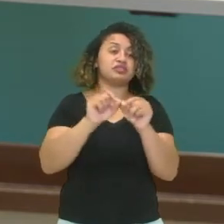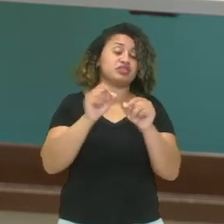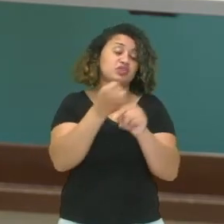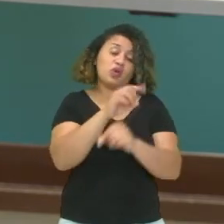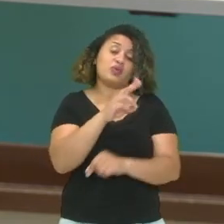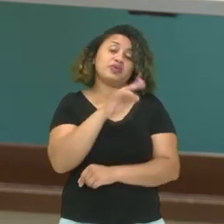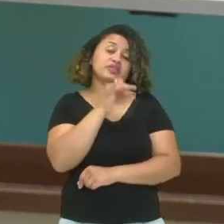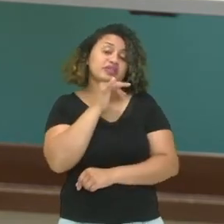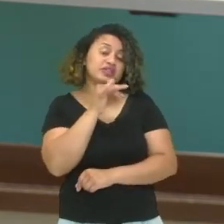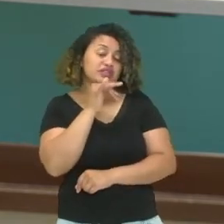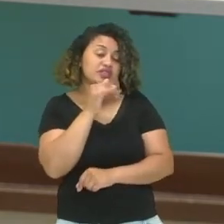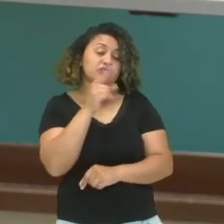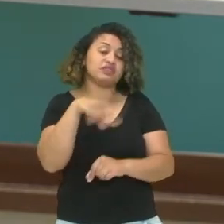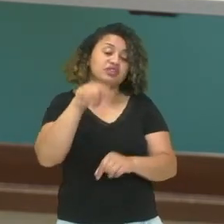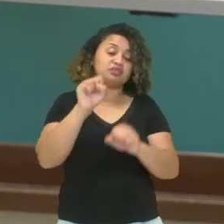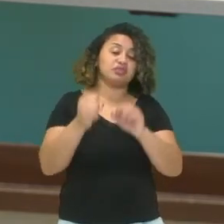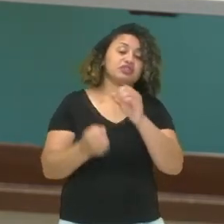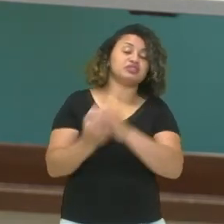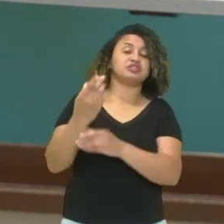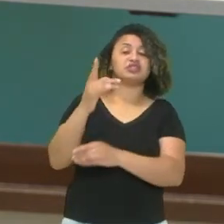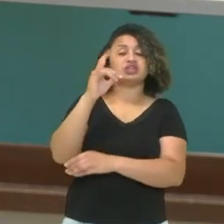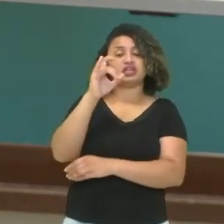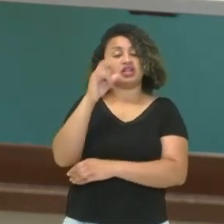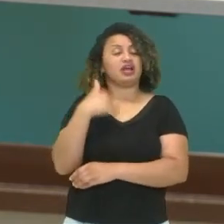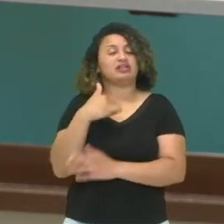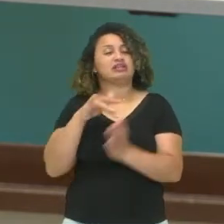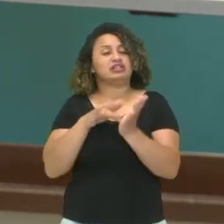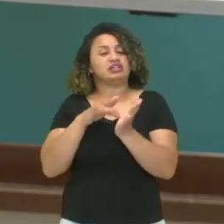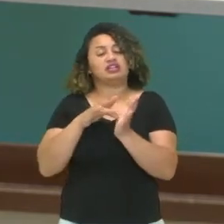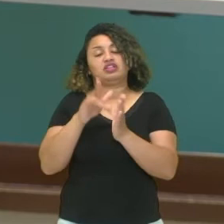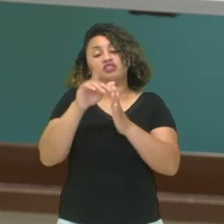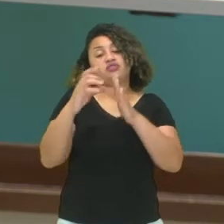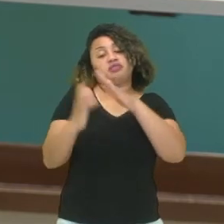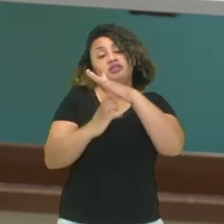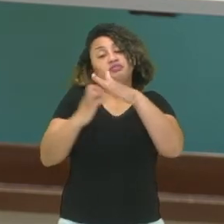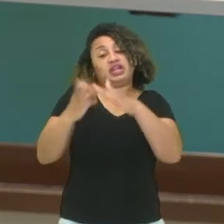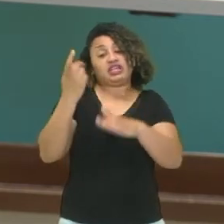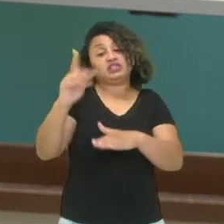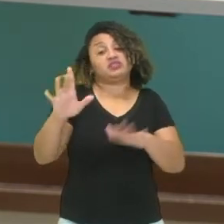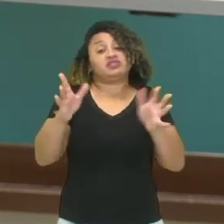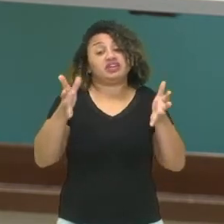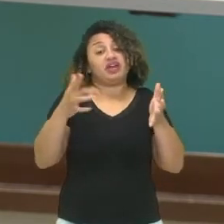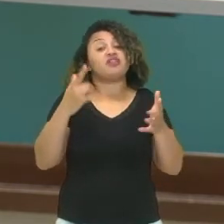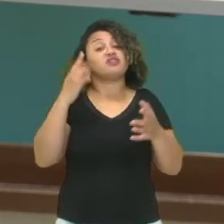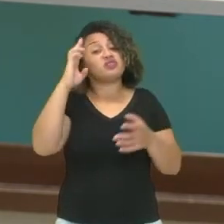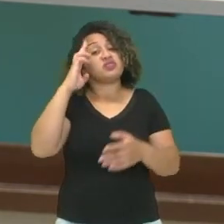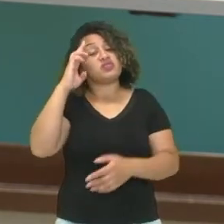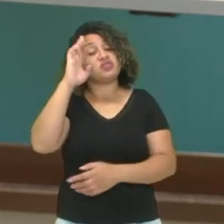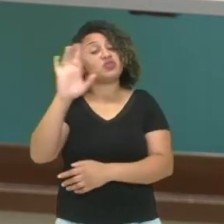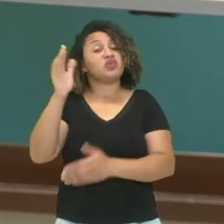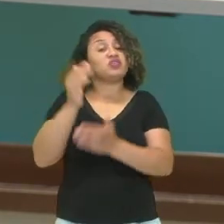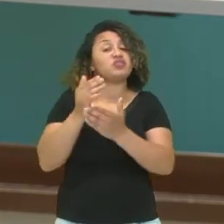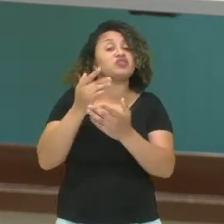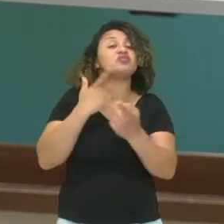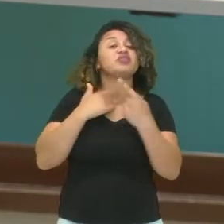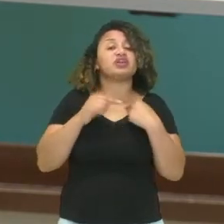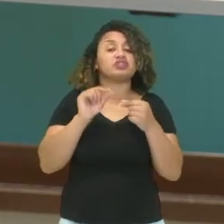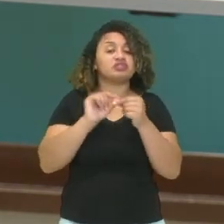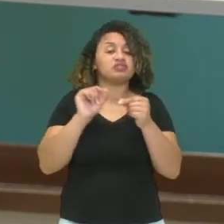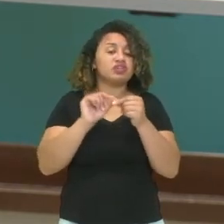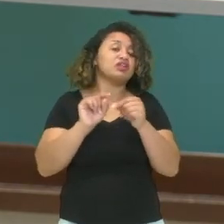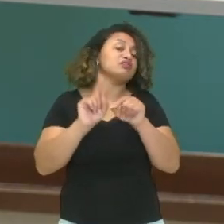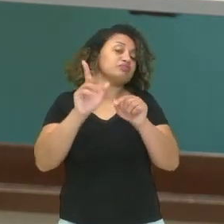pode criar um Instagram já fictício de um empreendedorismo que vocês gostariam de fazer. E isso já começa a vocês